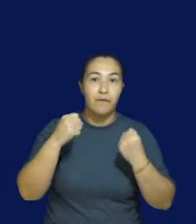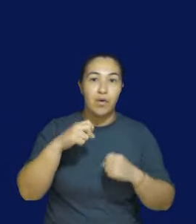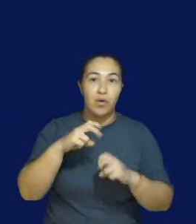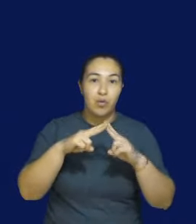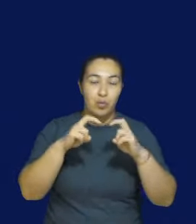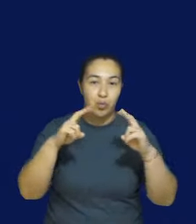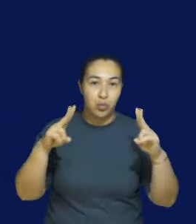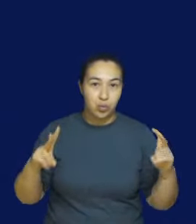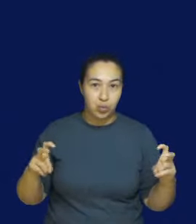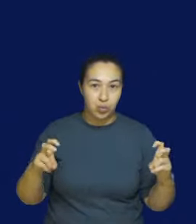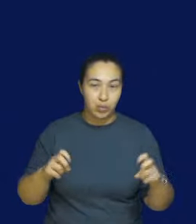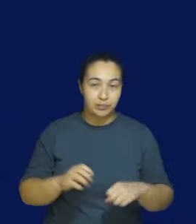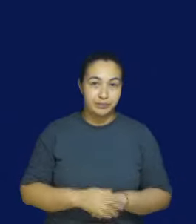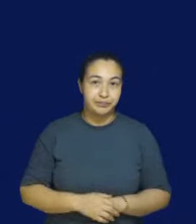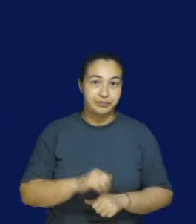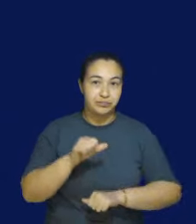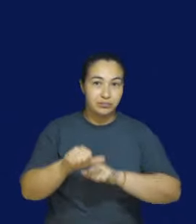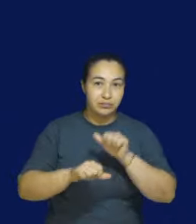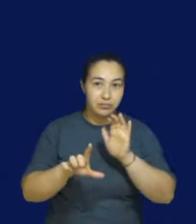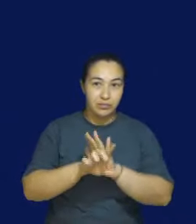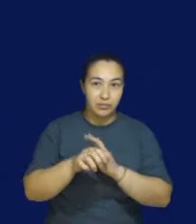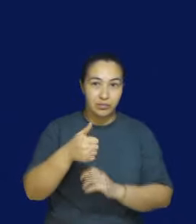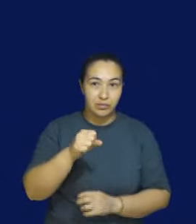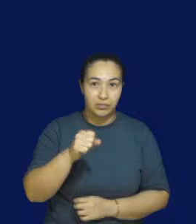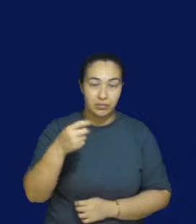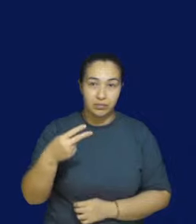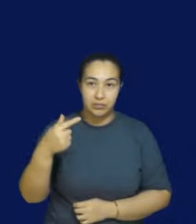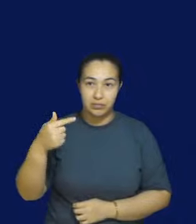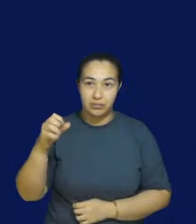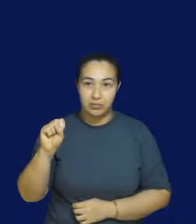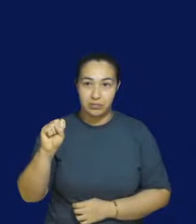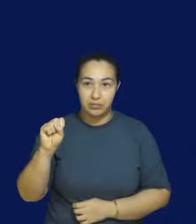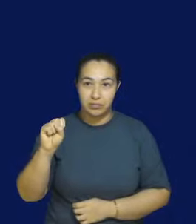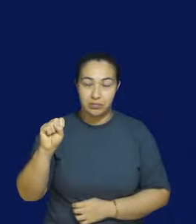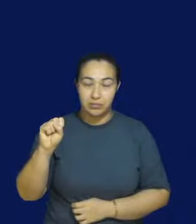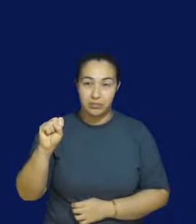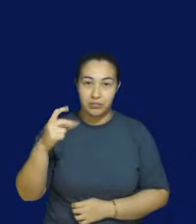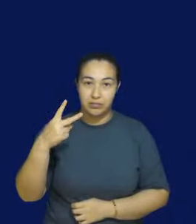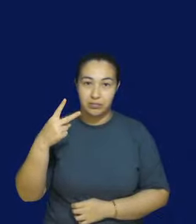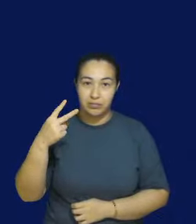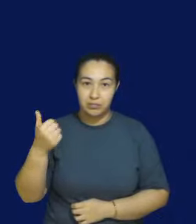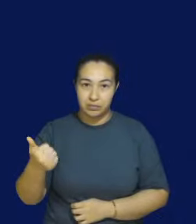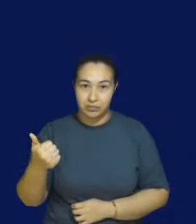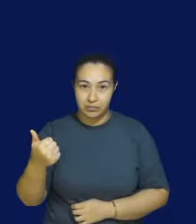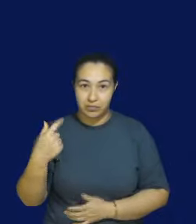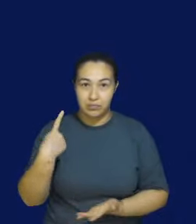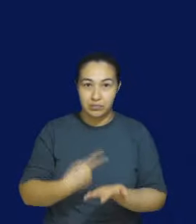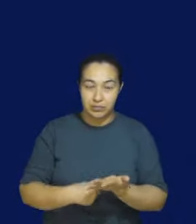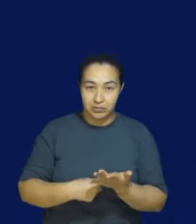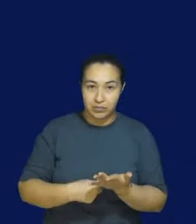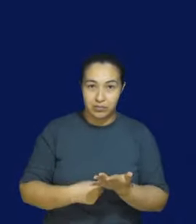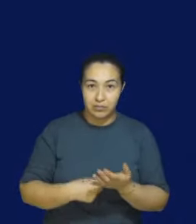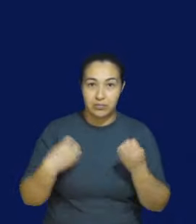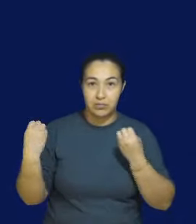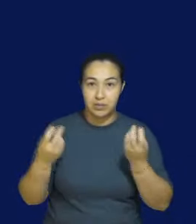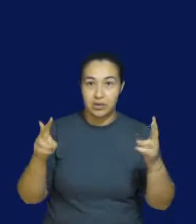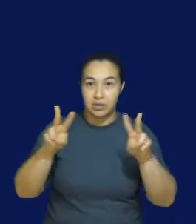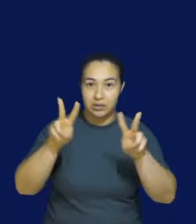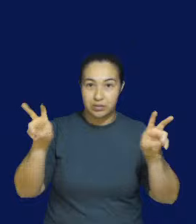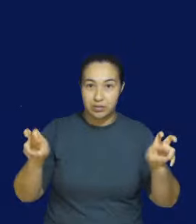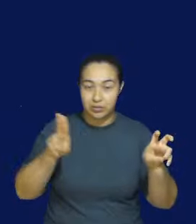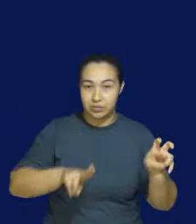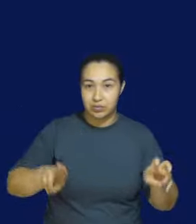anexo único da Lei 18.278 de 2021, que consolida os atos normativos que concedem o título de utilidade pública estadual no